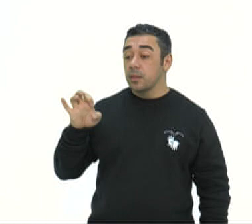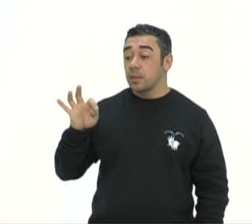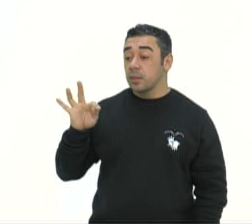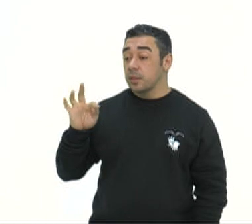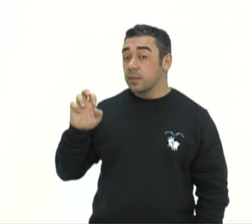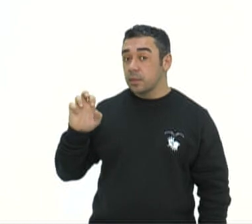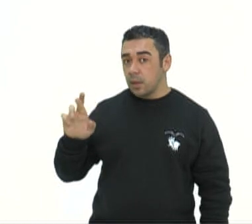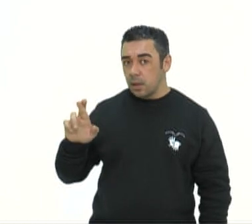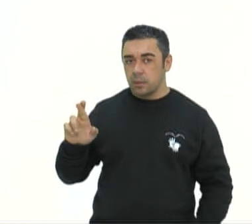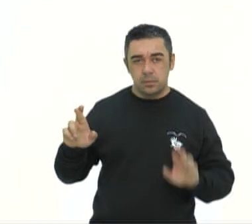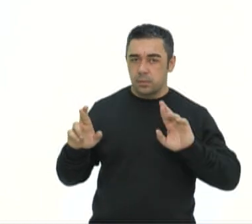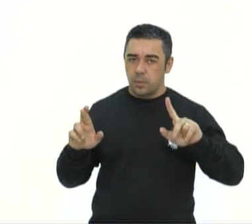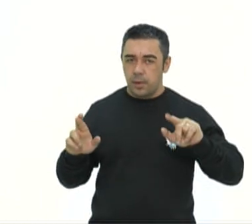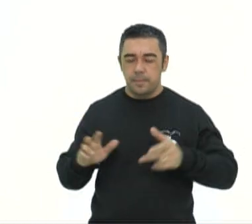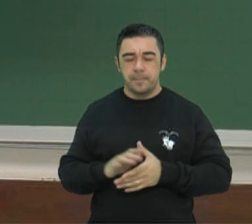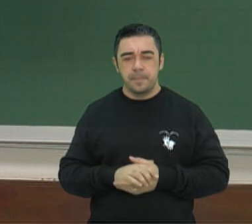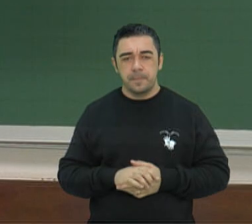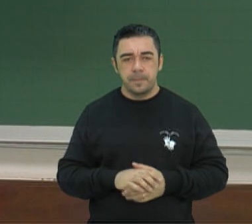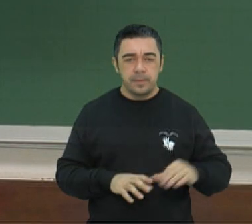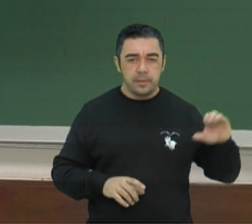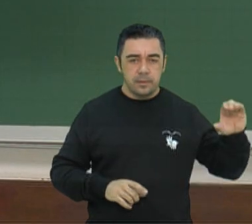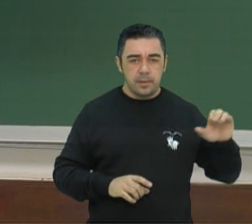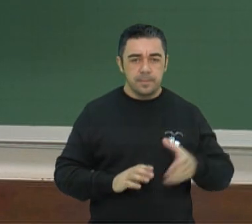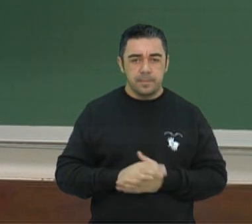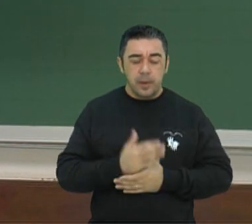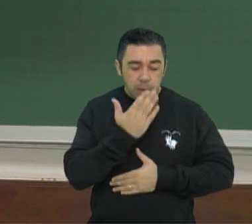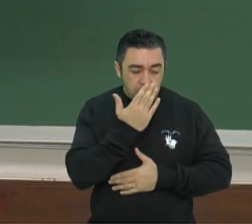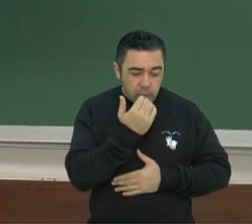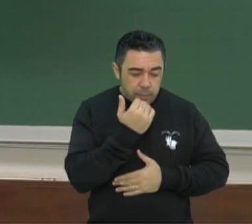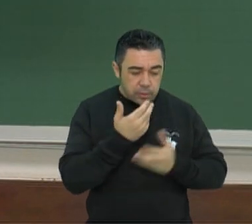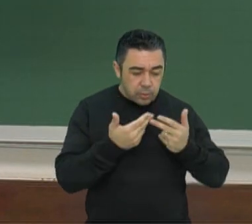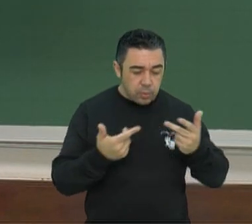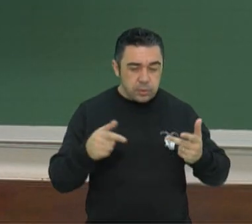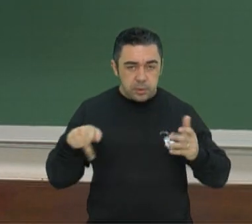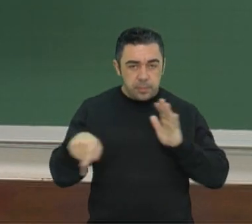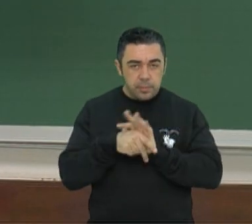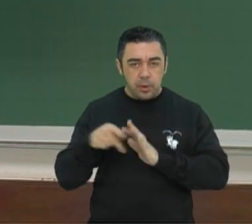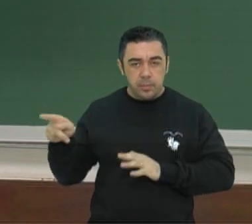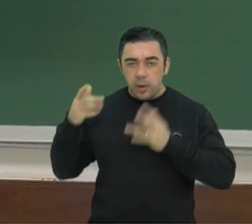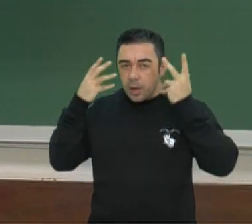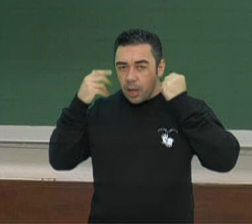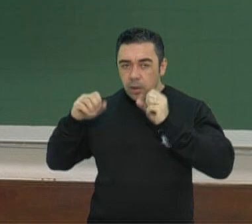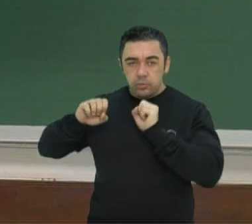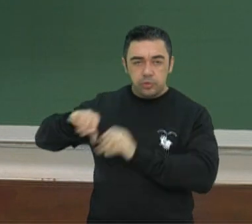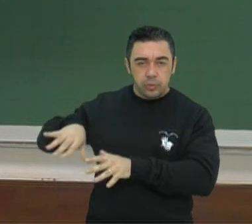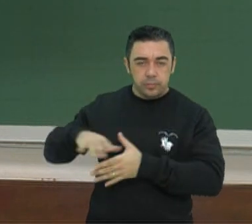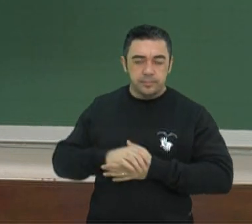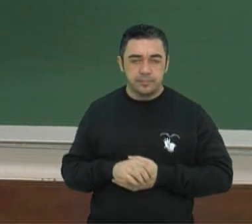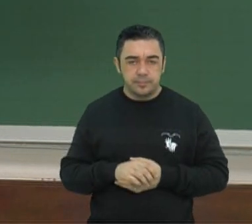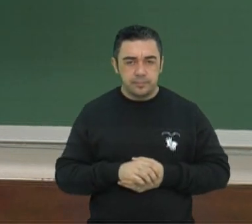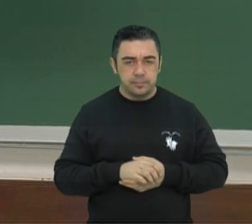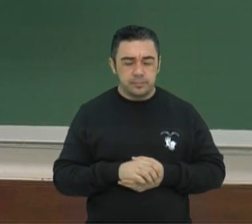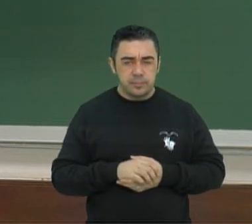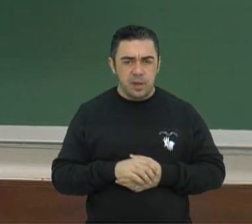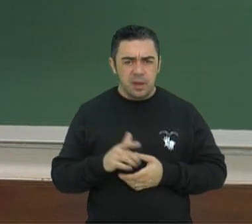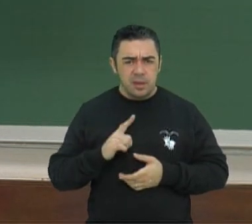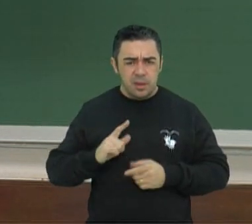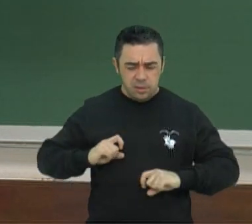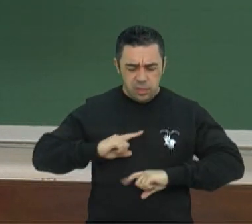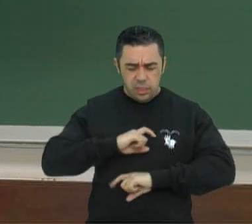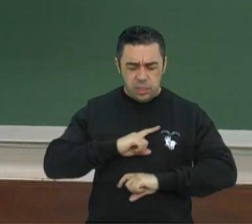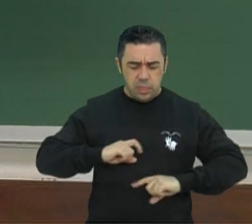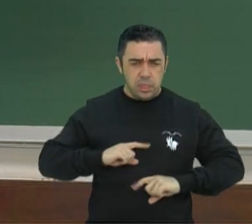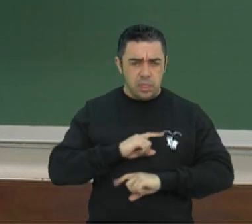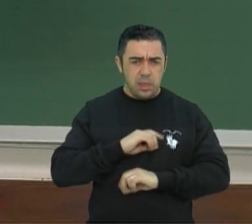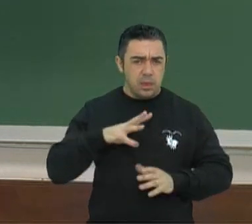intra, então também não pode ser. Hienas comendo o resto da caça dos leões? Trypanosoma cruzi na corrente sanguínea humana?